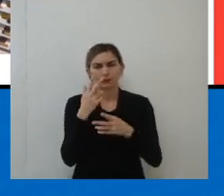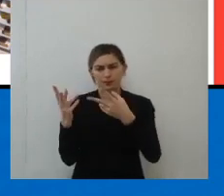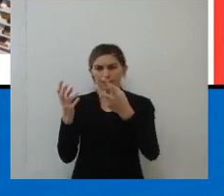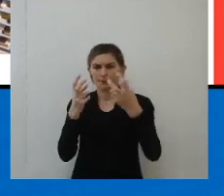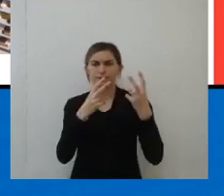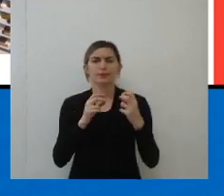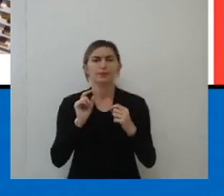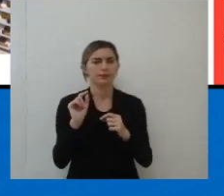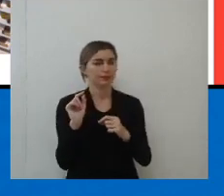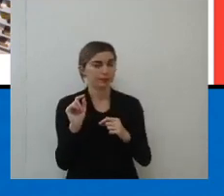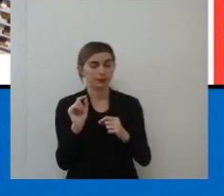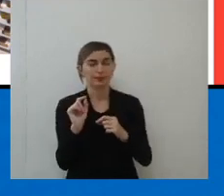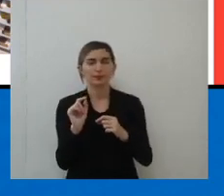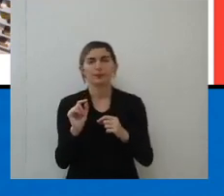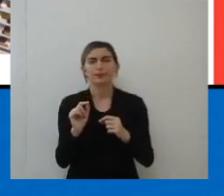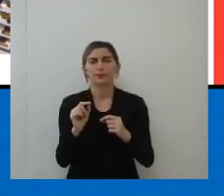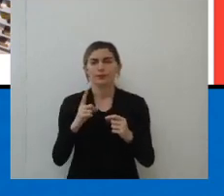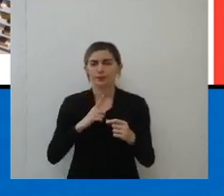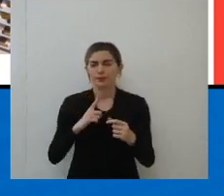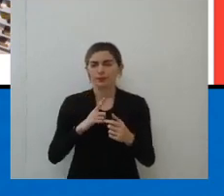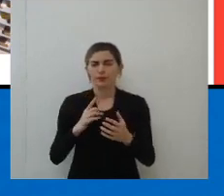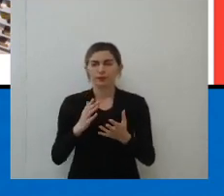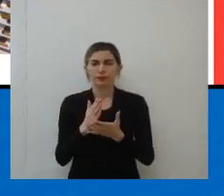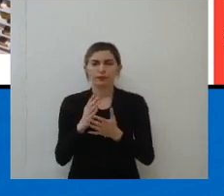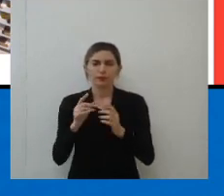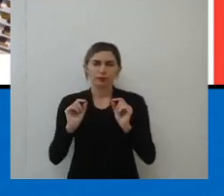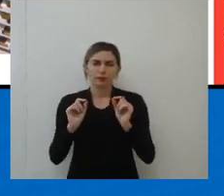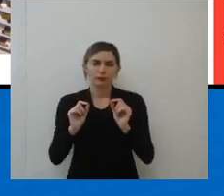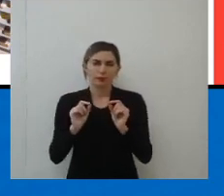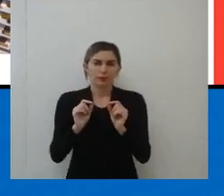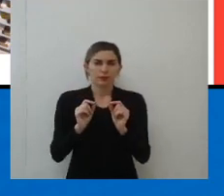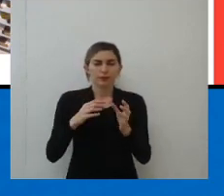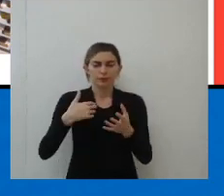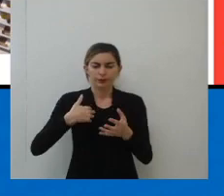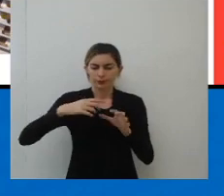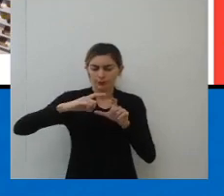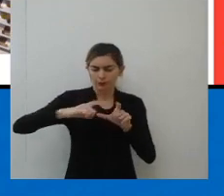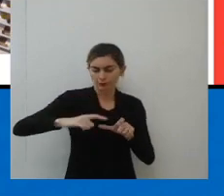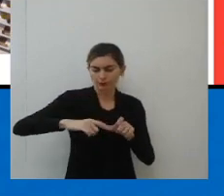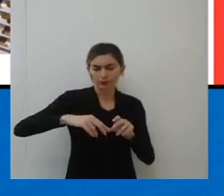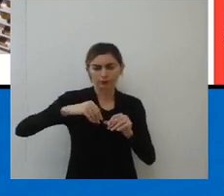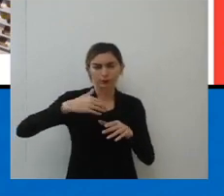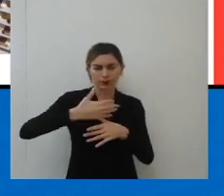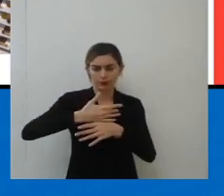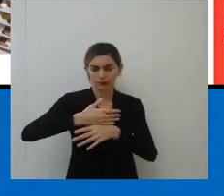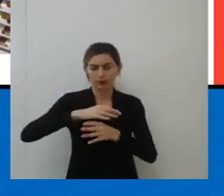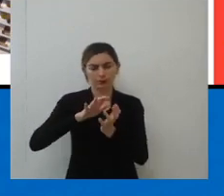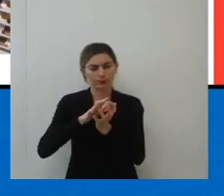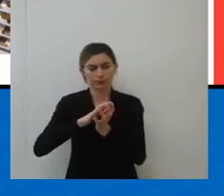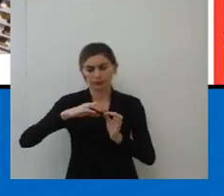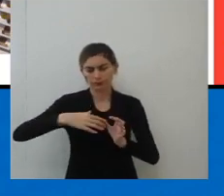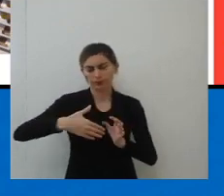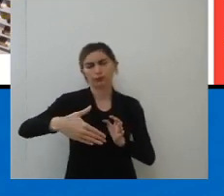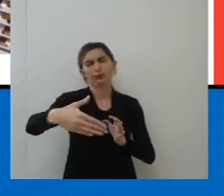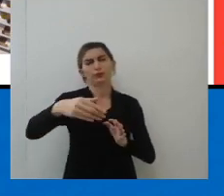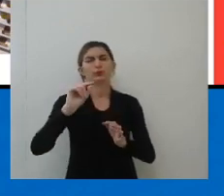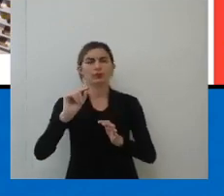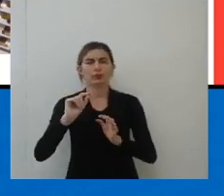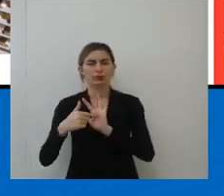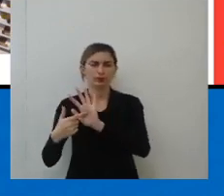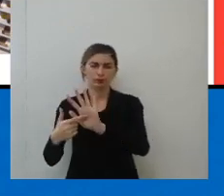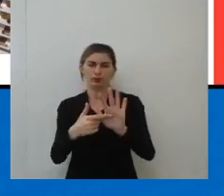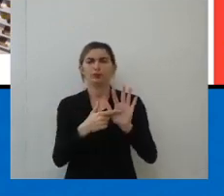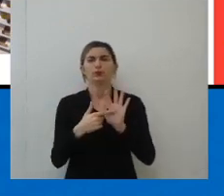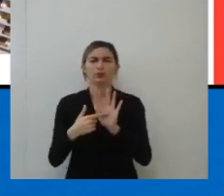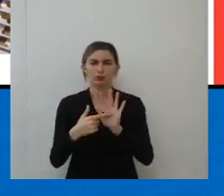perceber o seguinte, que existe uma malha do recorte territorial na cidade do Recife que